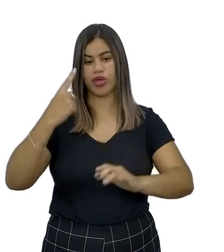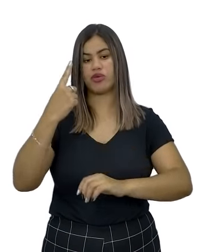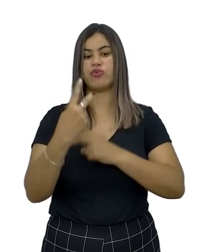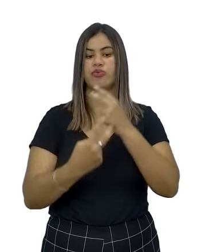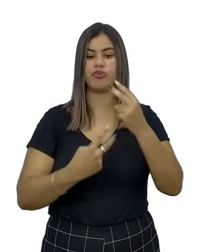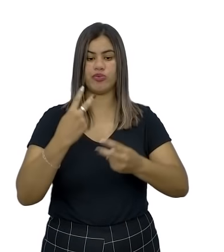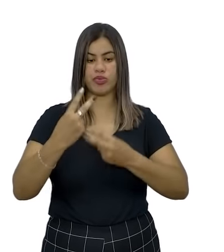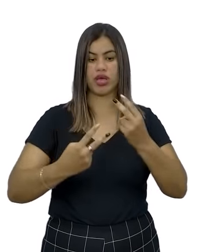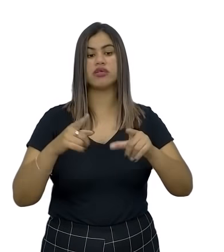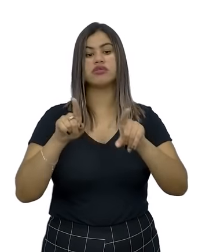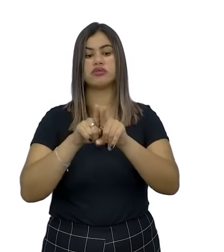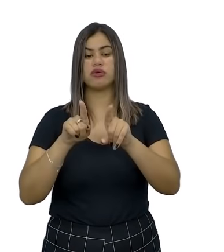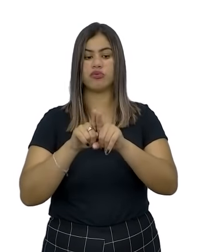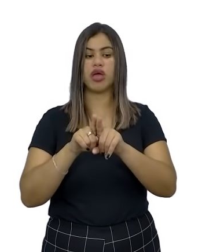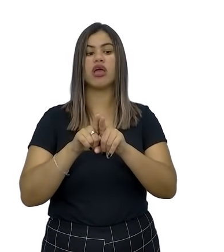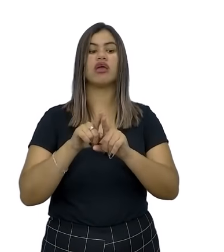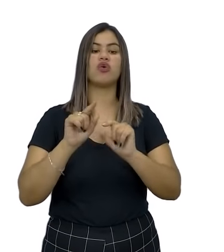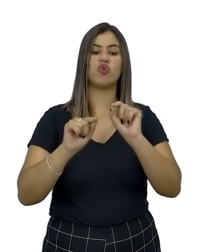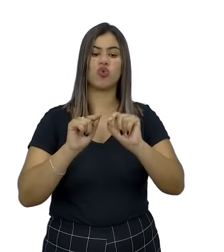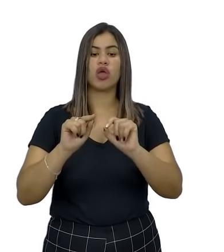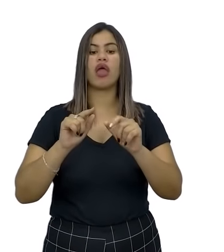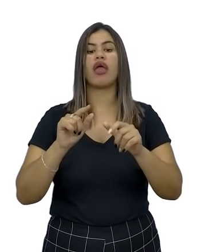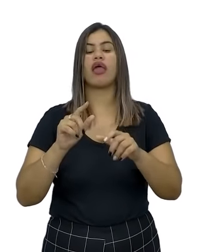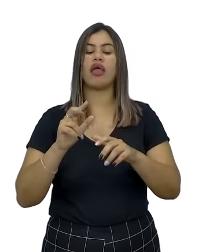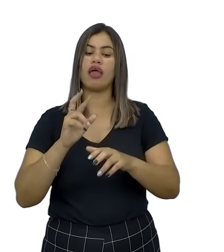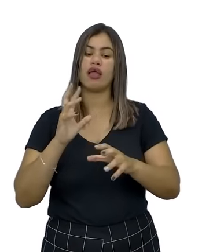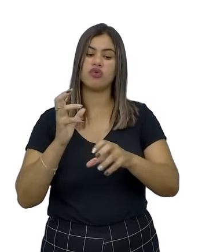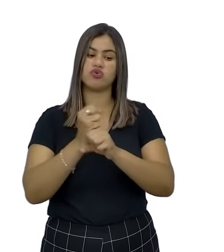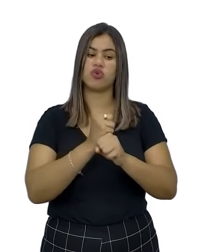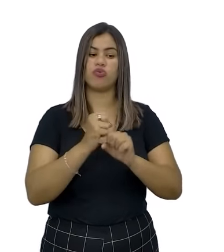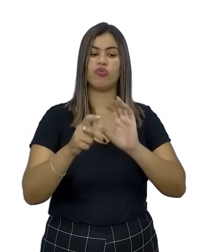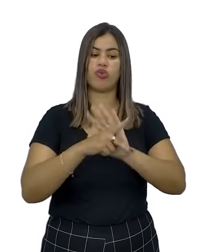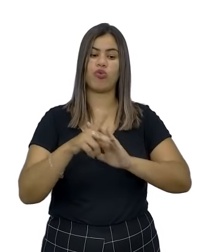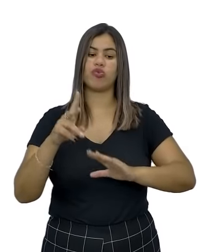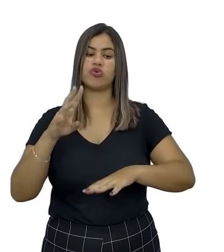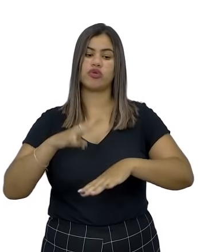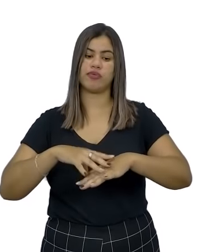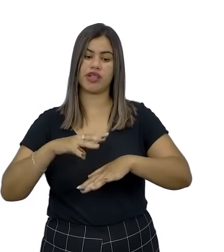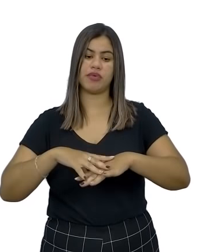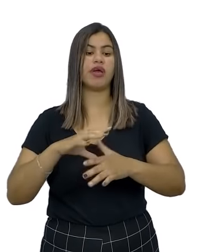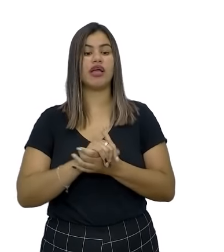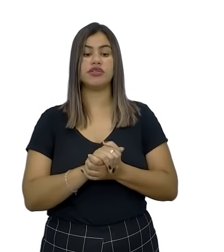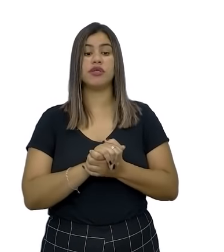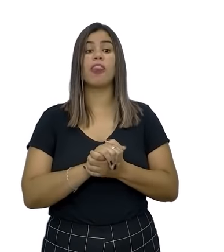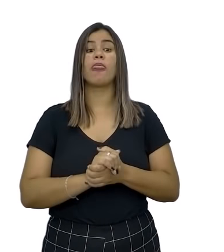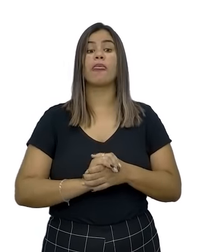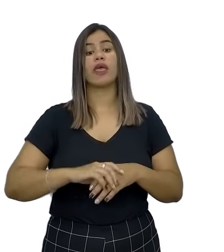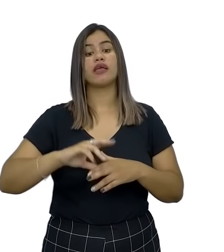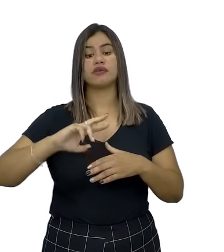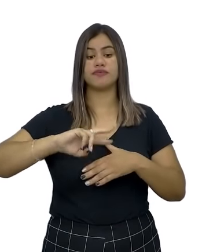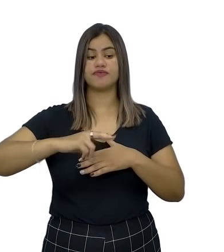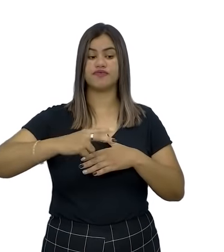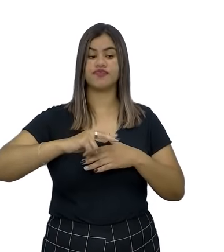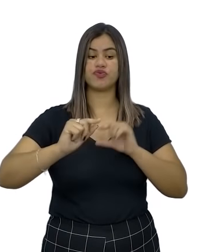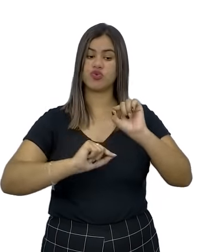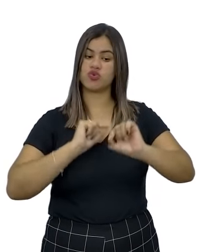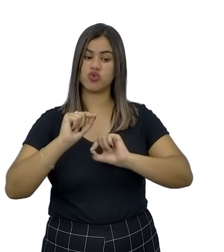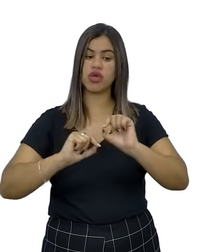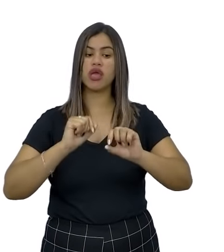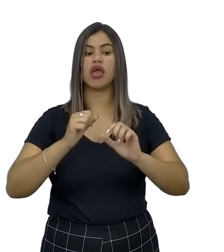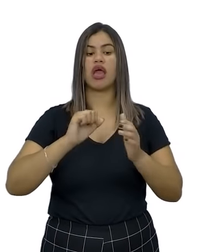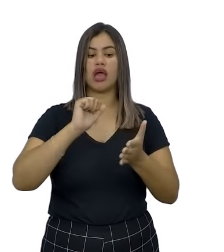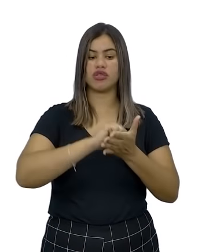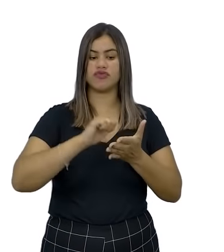relevância da utilização de problemas no ensino da matemática e, consequentemente, sua utilização nas sequências de